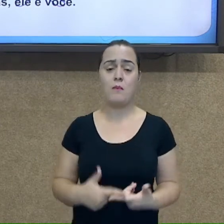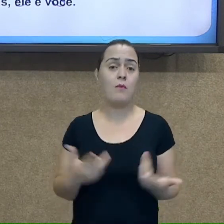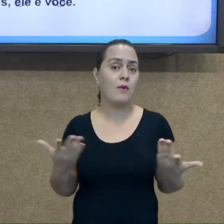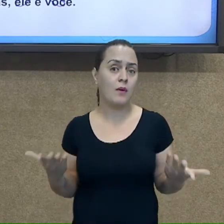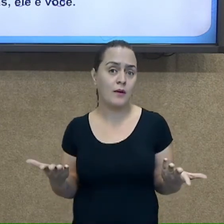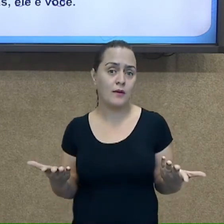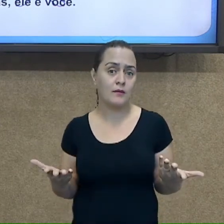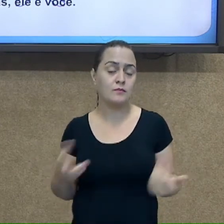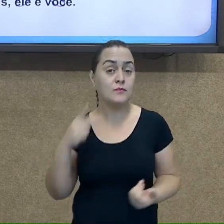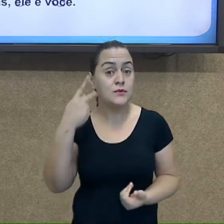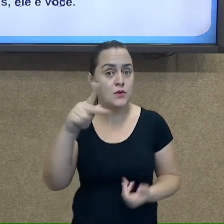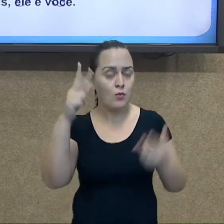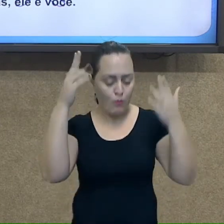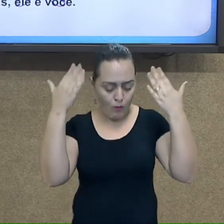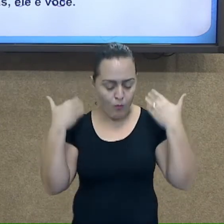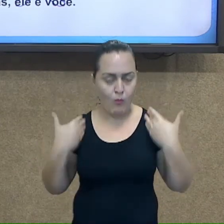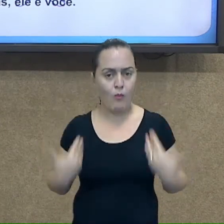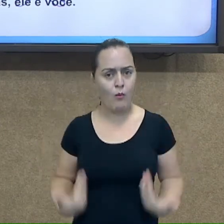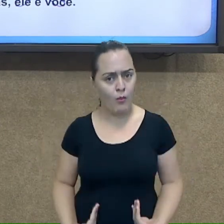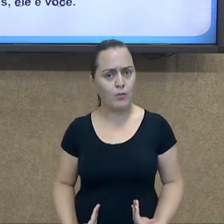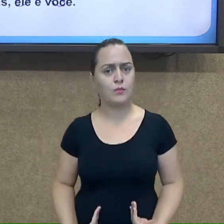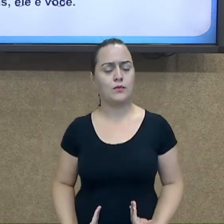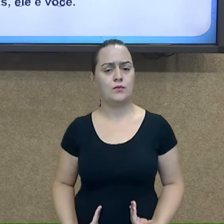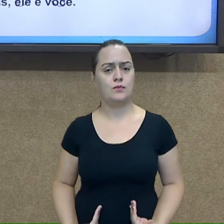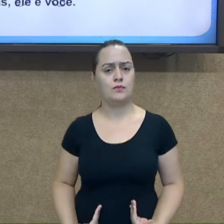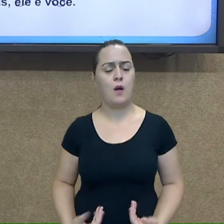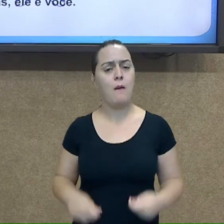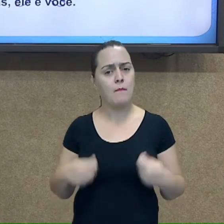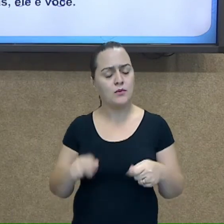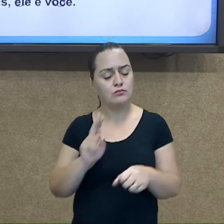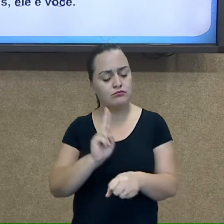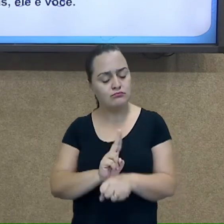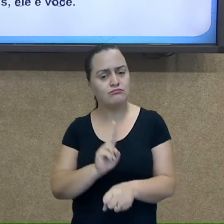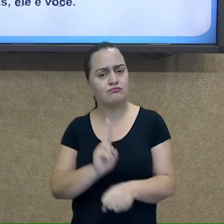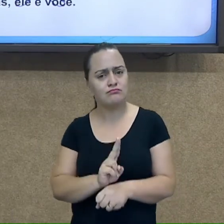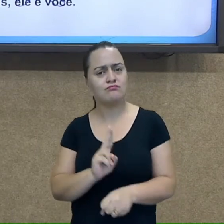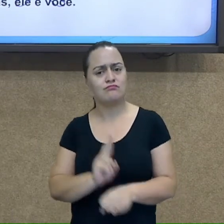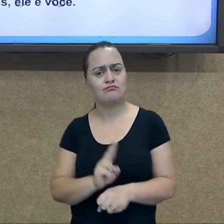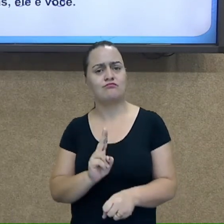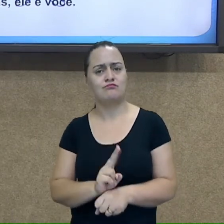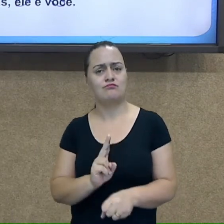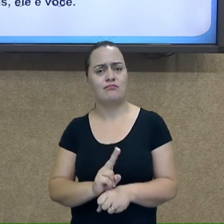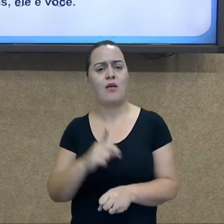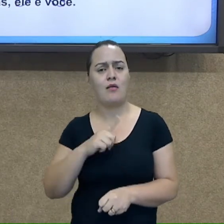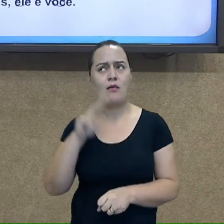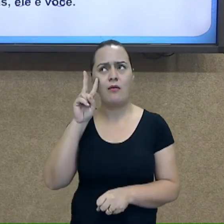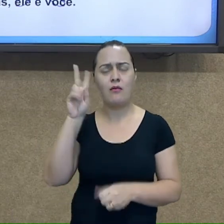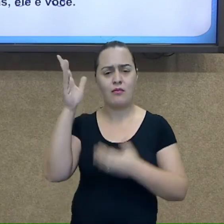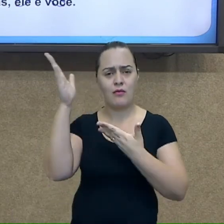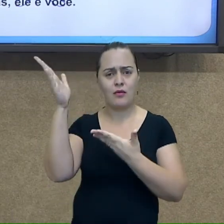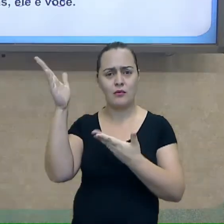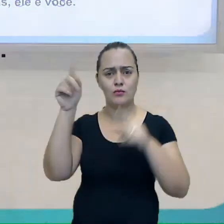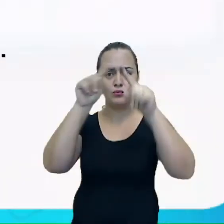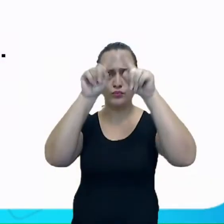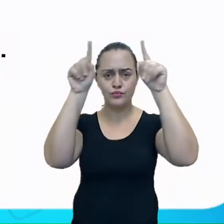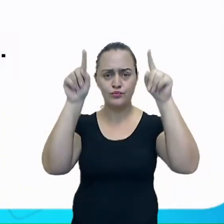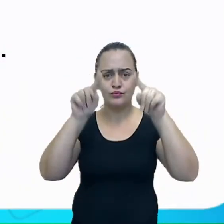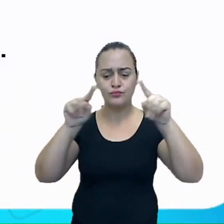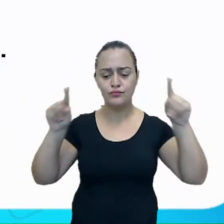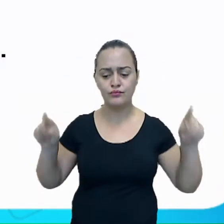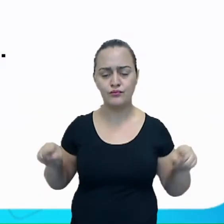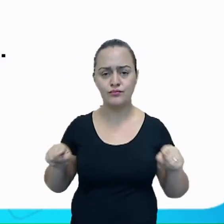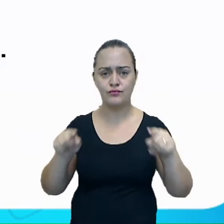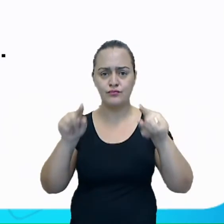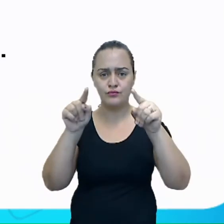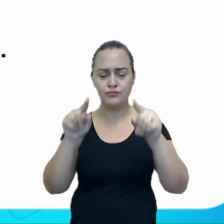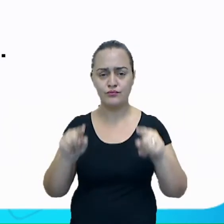corpo. Aqui tem a imagem do contorno do seu corpo. Então, é o que a